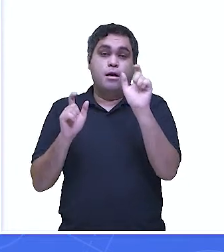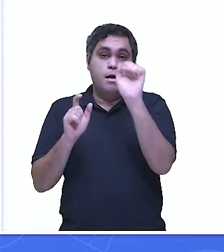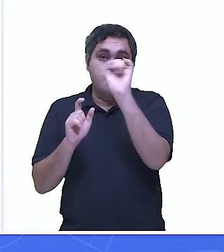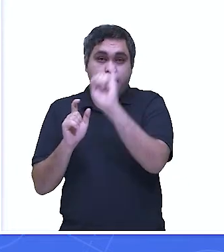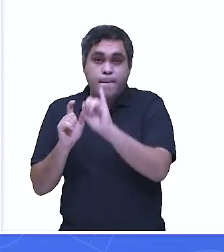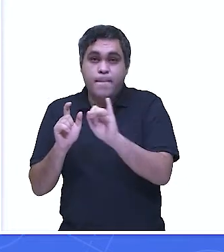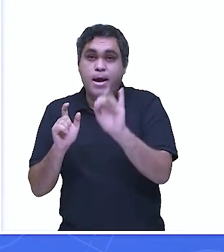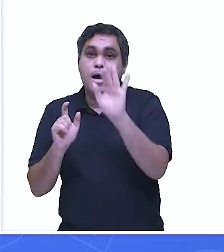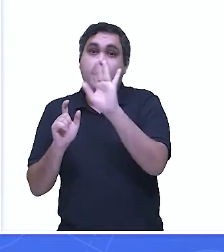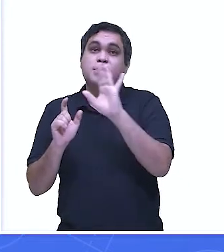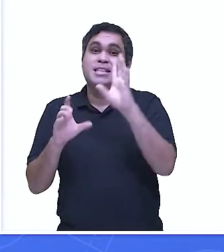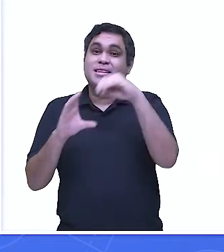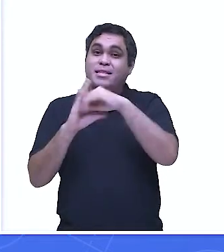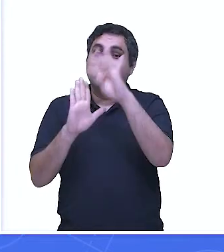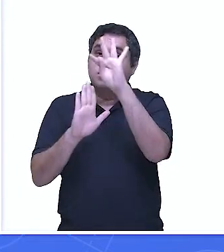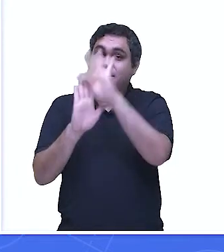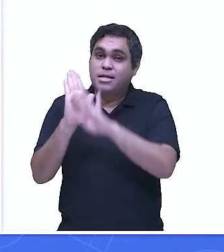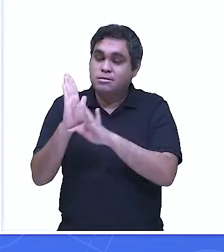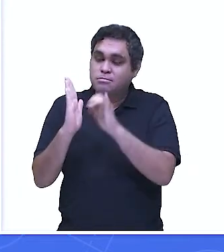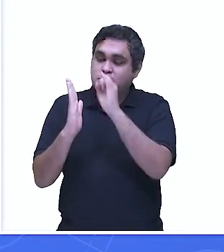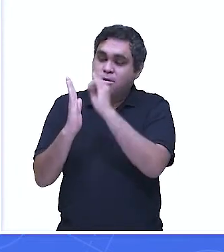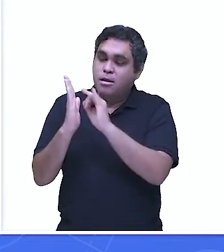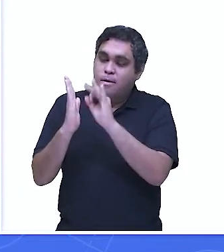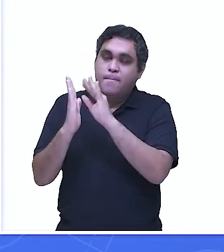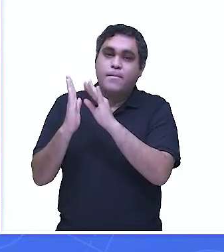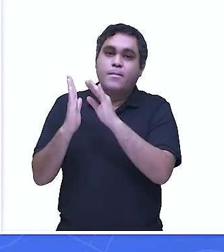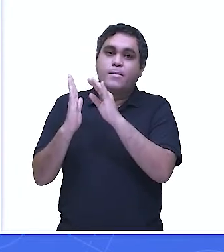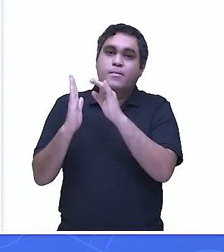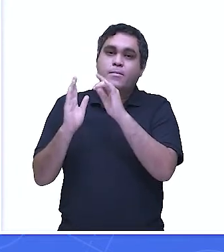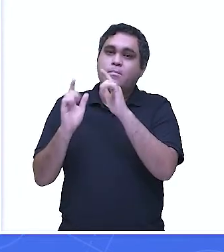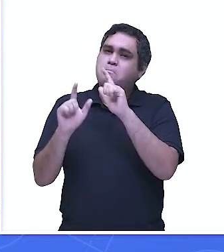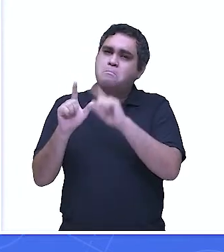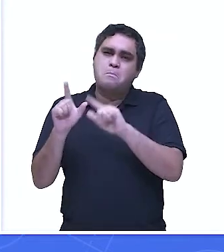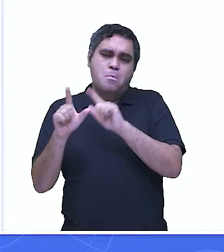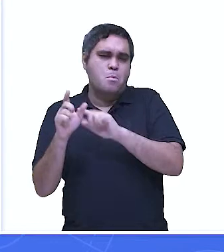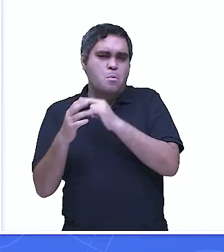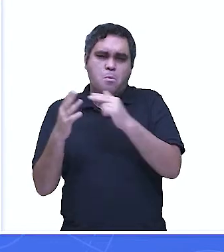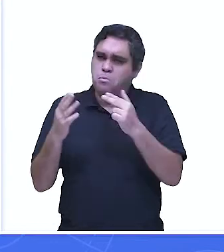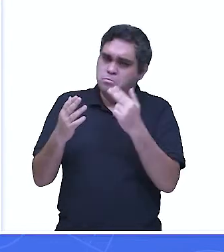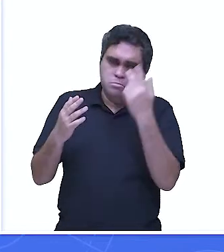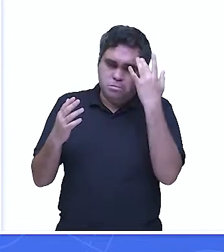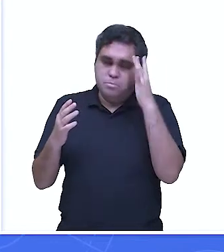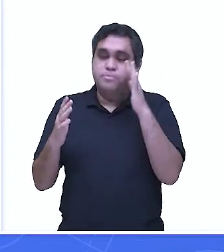que no texto transmitem informações nem